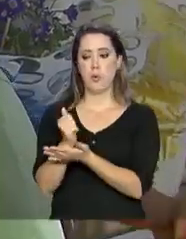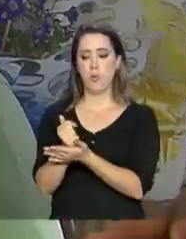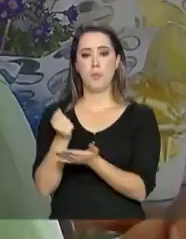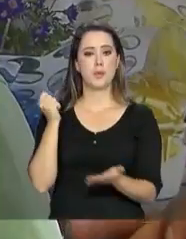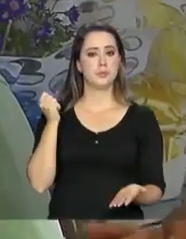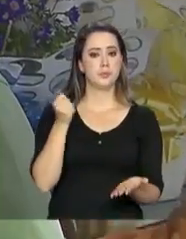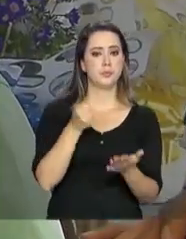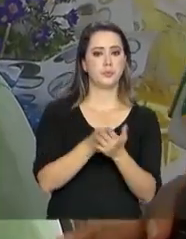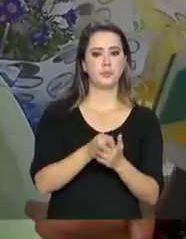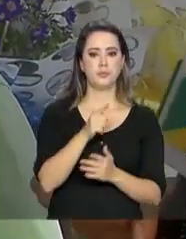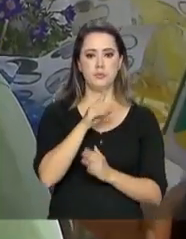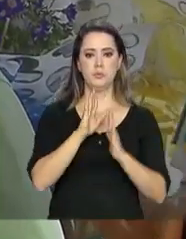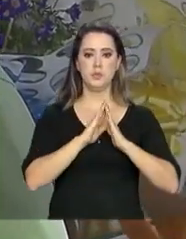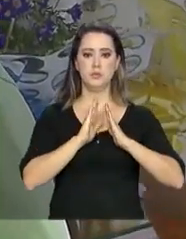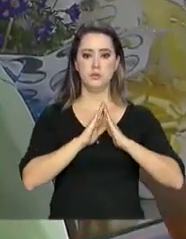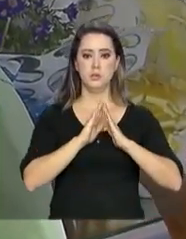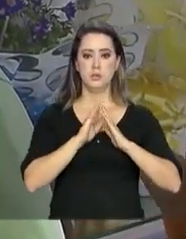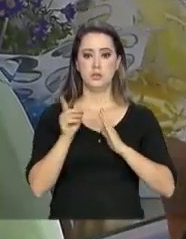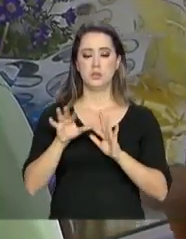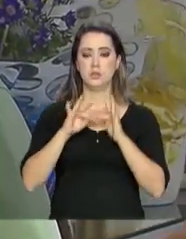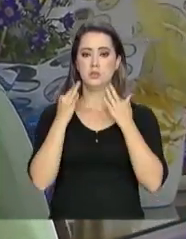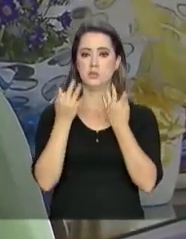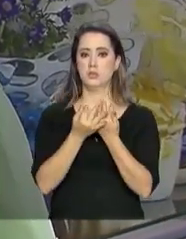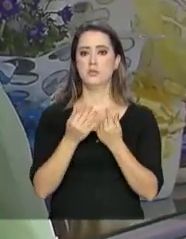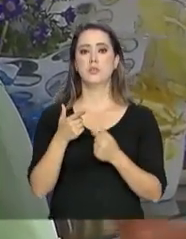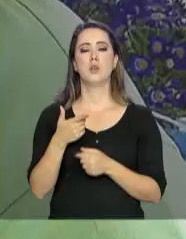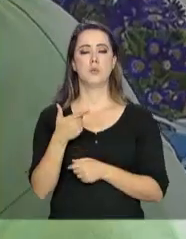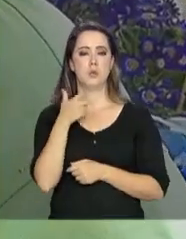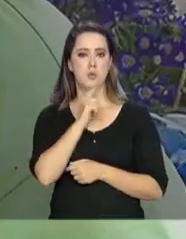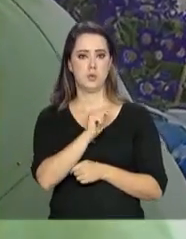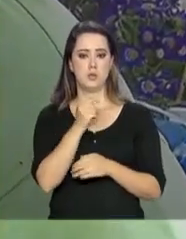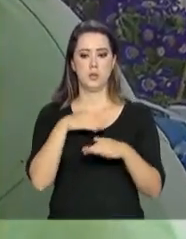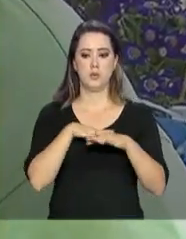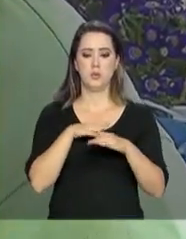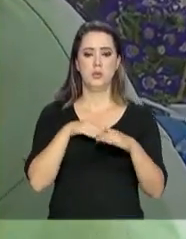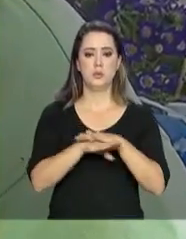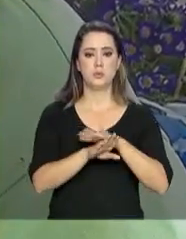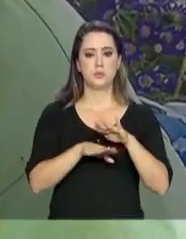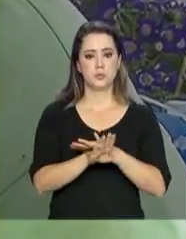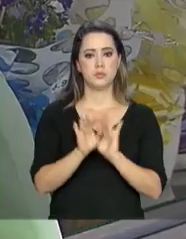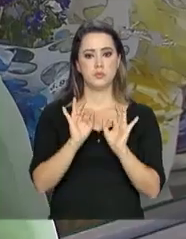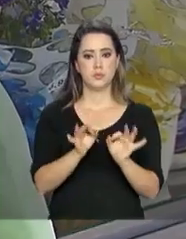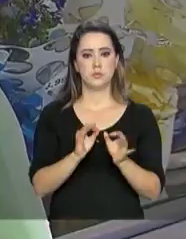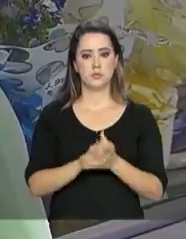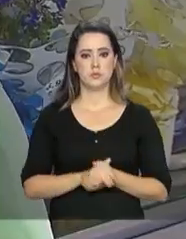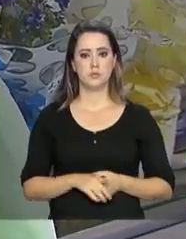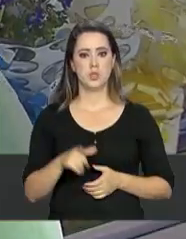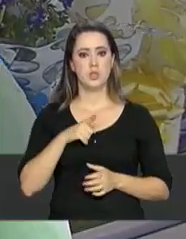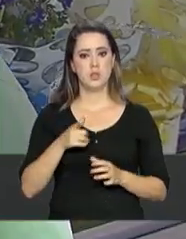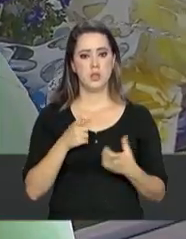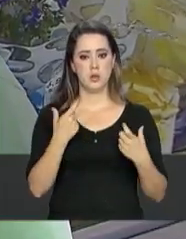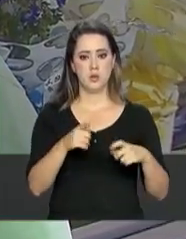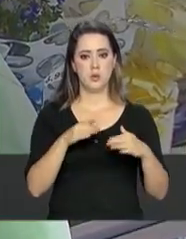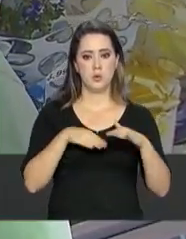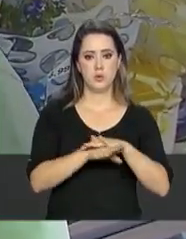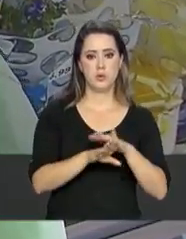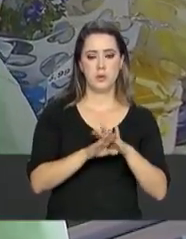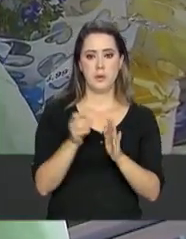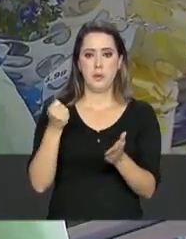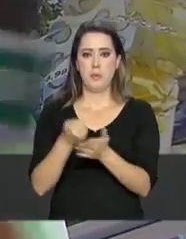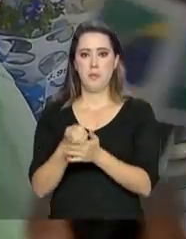casa do seu Francisco, por exemplo, o que a família consegue poupar tem destino garantido. Tem um cofrinho que ajuda a pagar o IPVA do